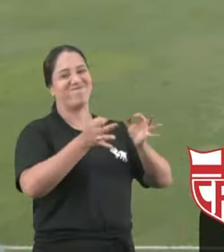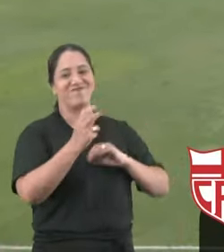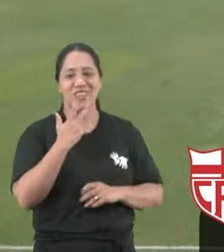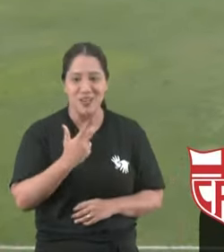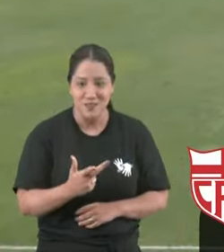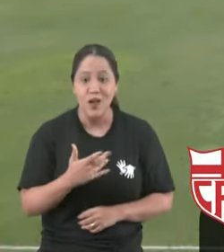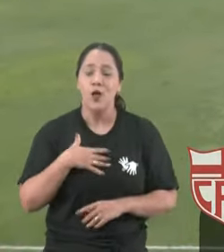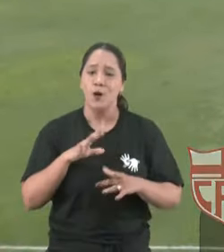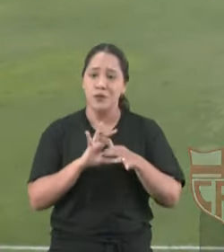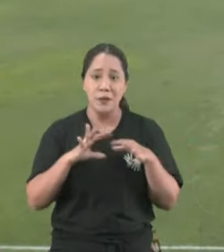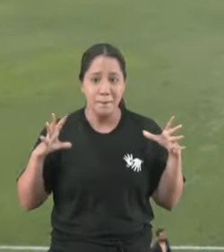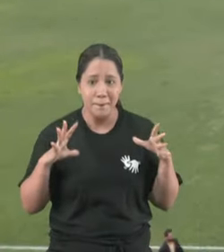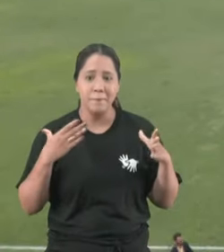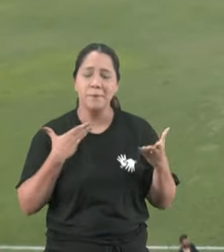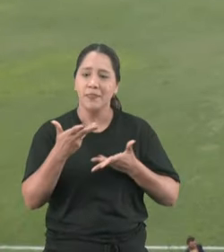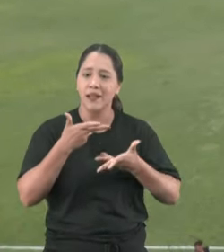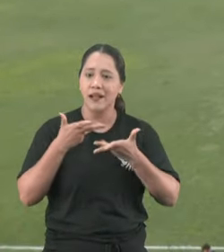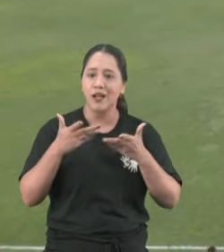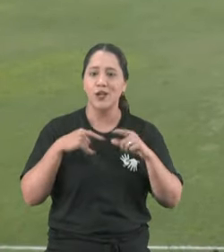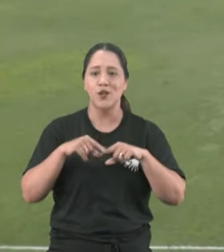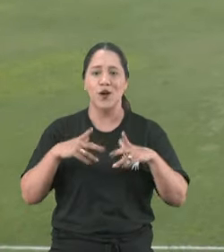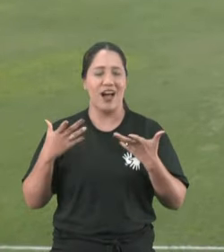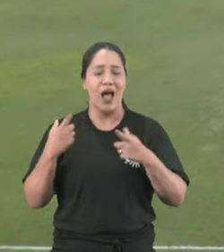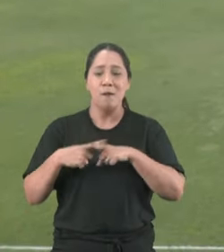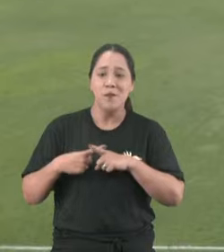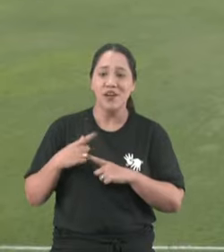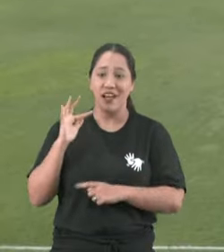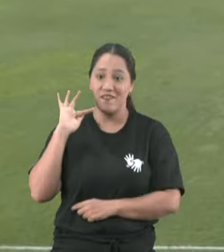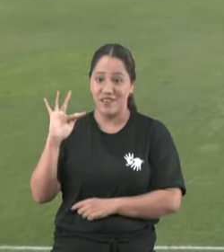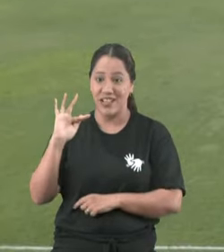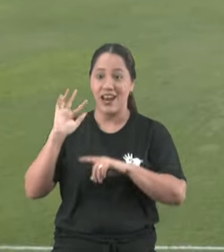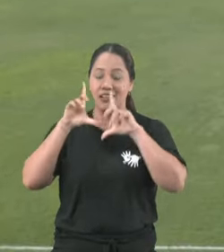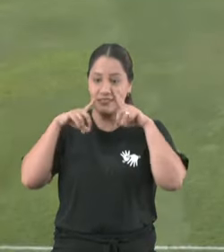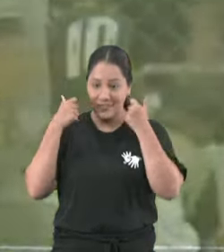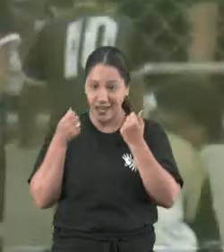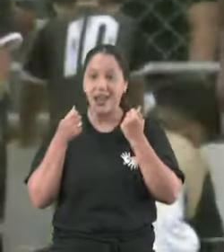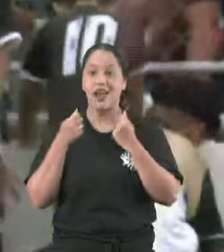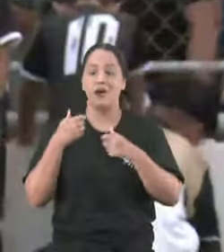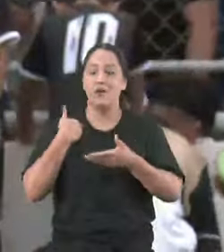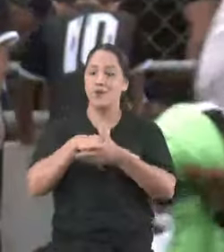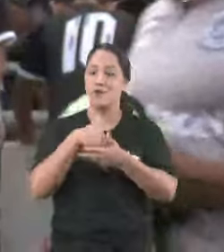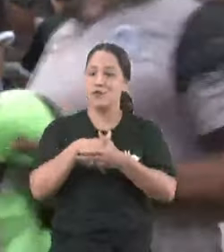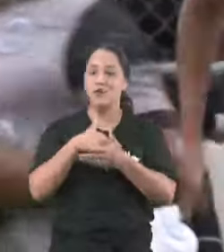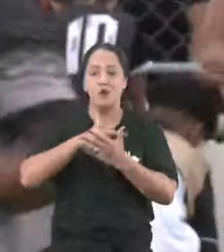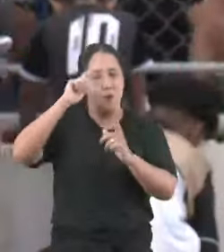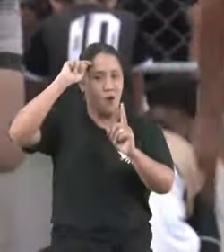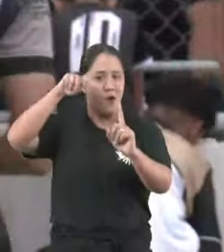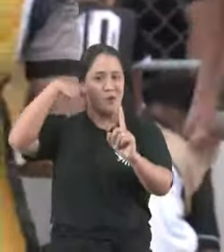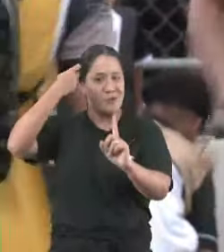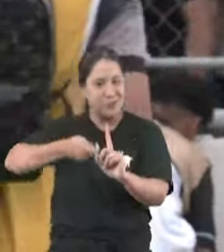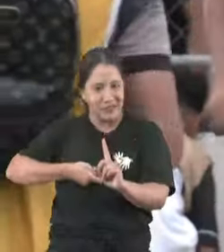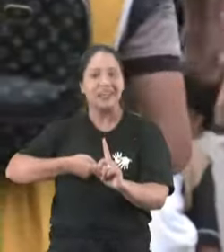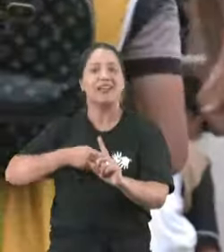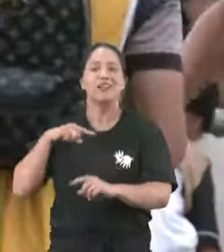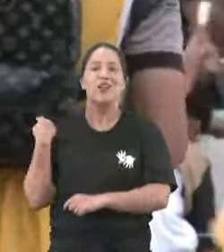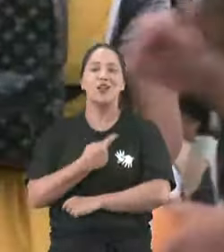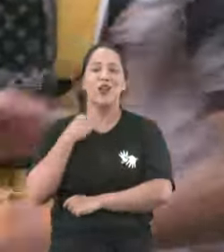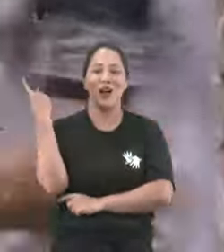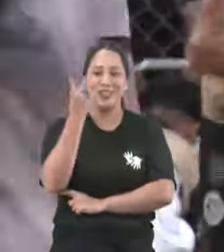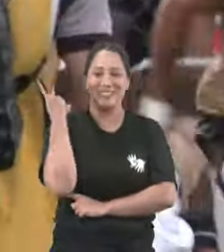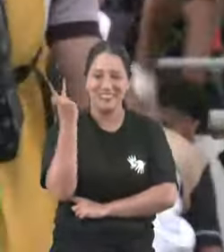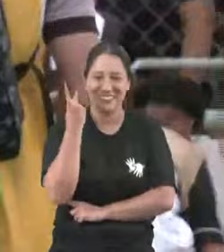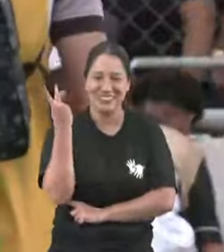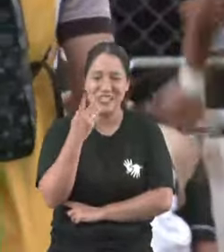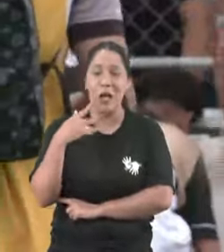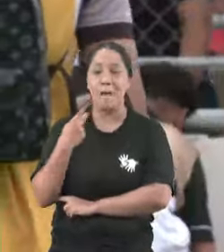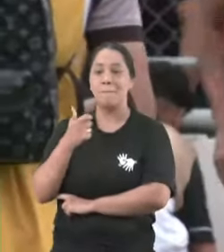Você me permite trocar um pouco de seara, porque a Federação Alagoana de Futebol homenageou o nosso historiador, né,